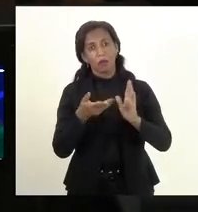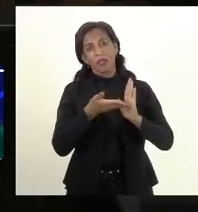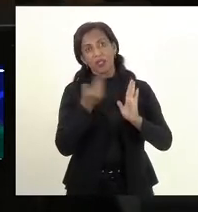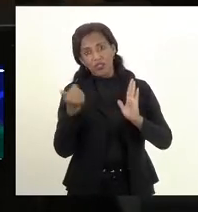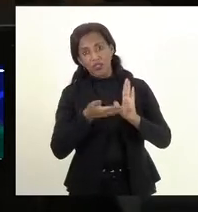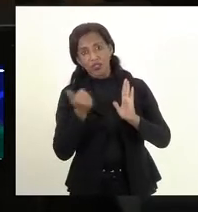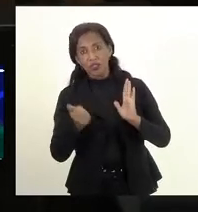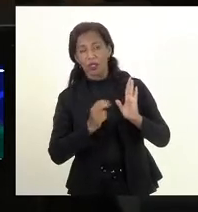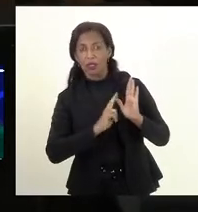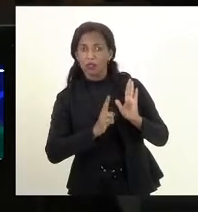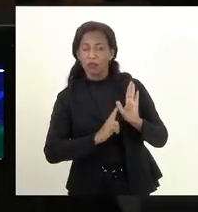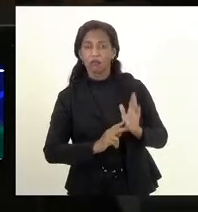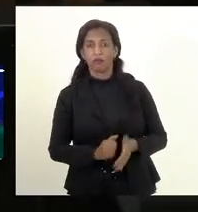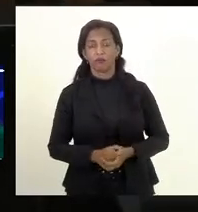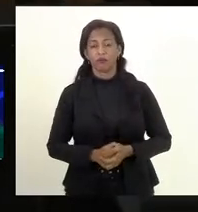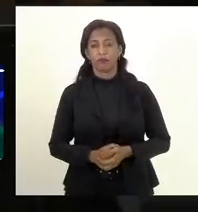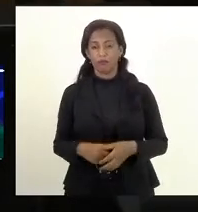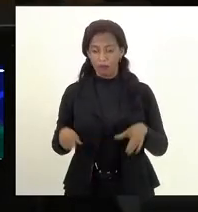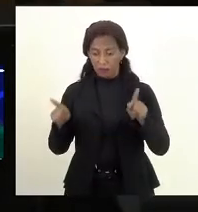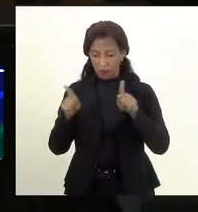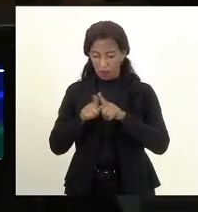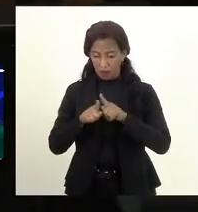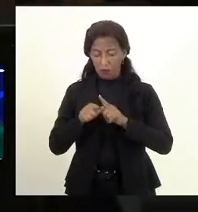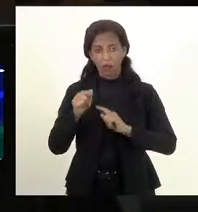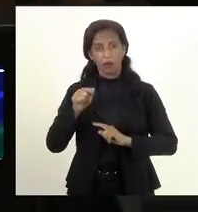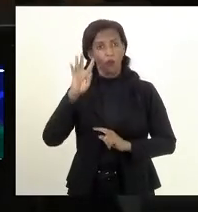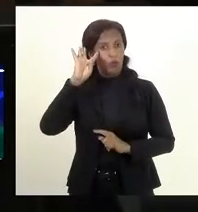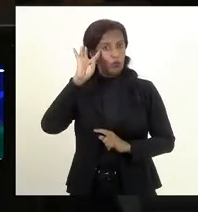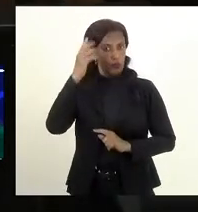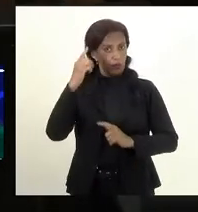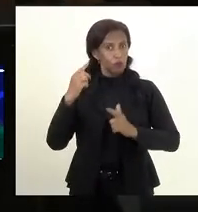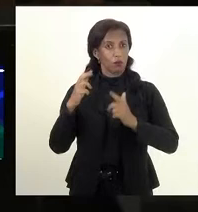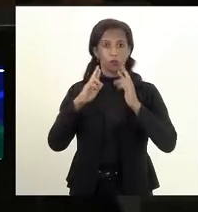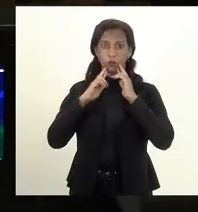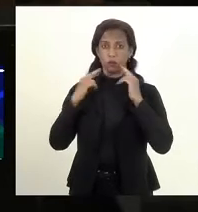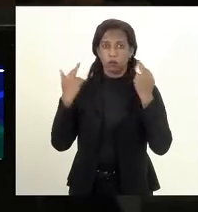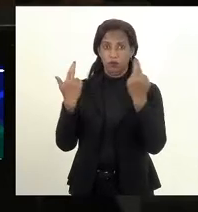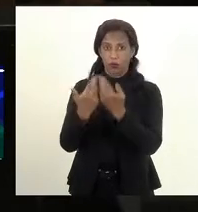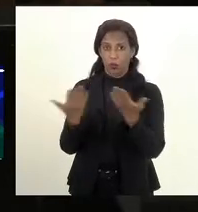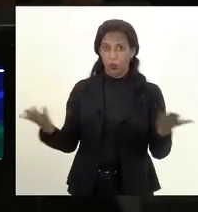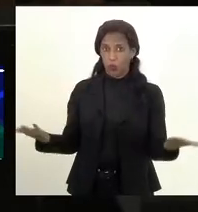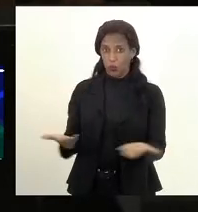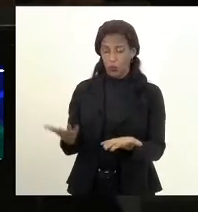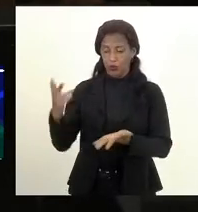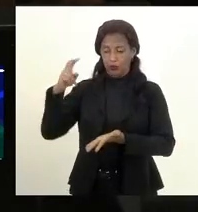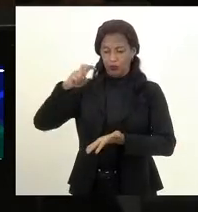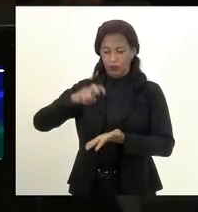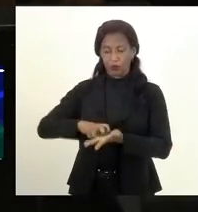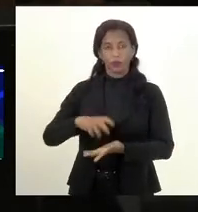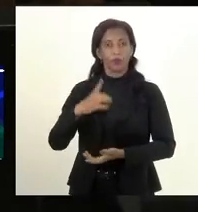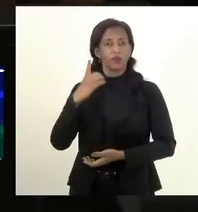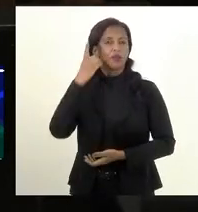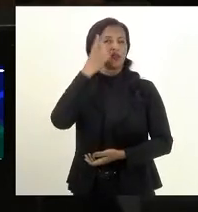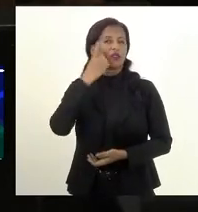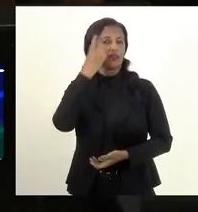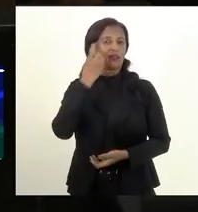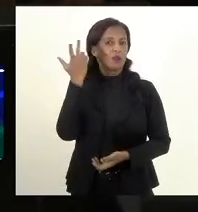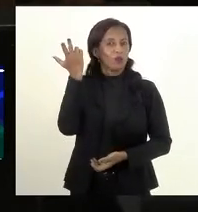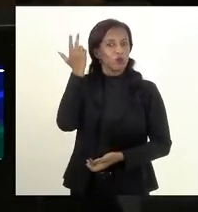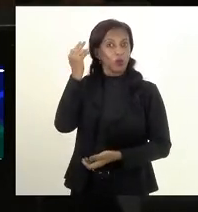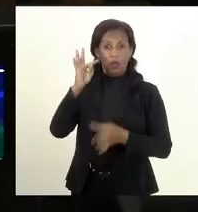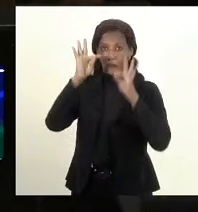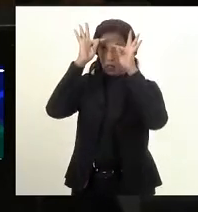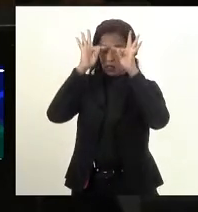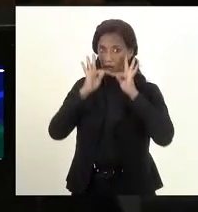lista e também ficou ali decidido e o deputado ela é o mar coelho é